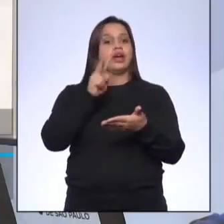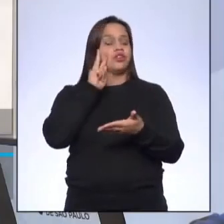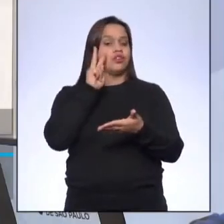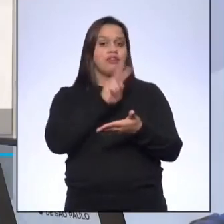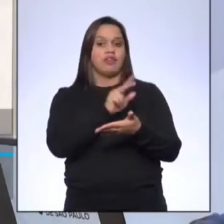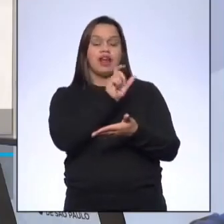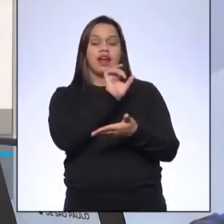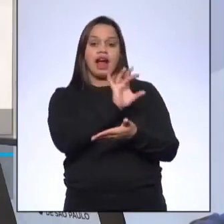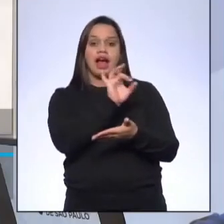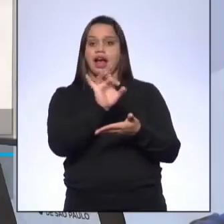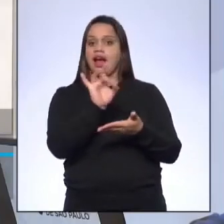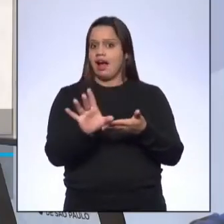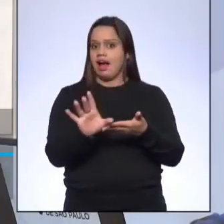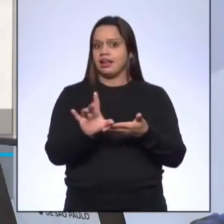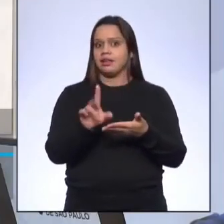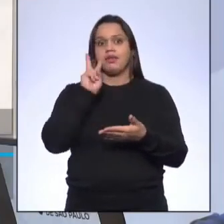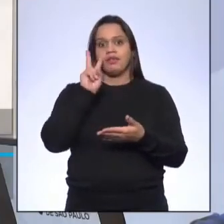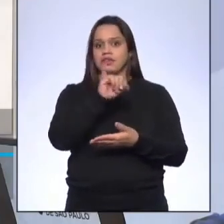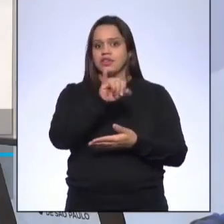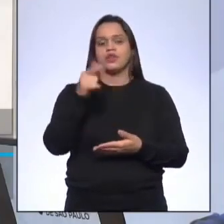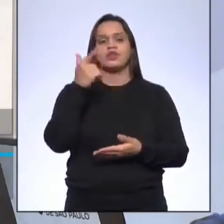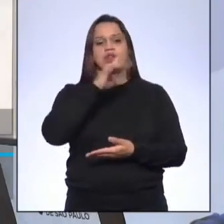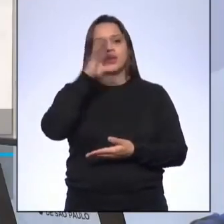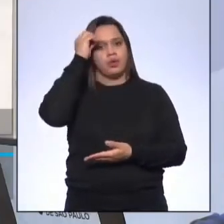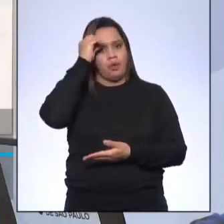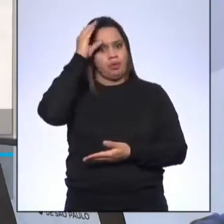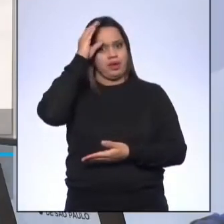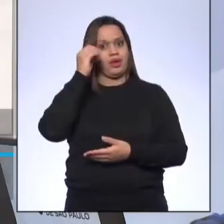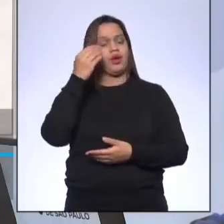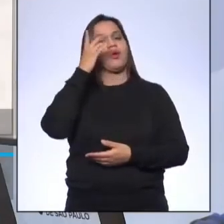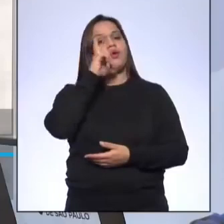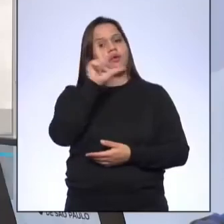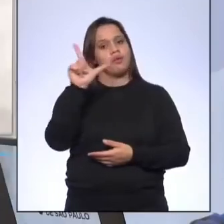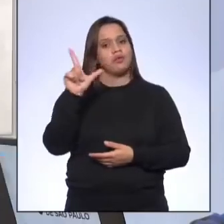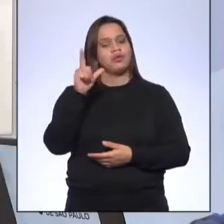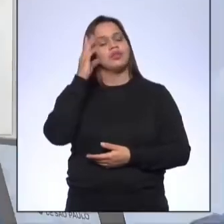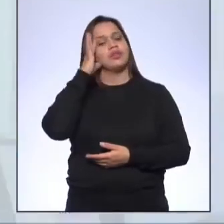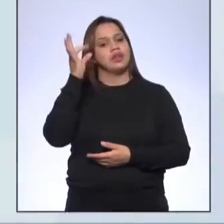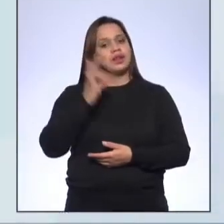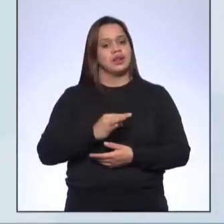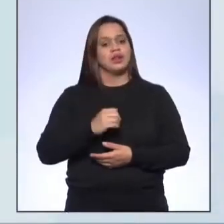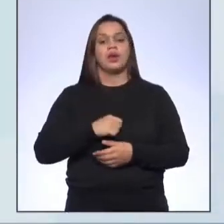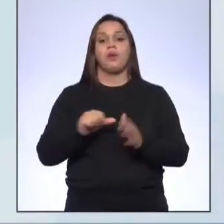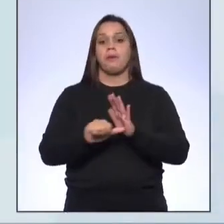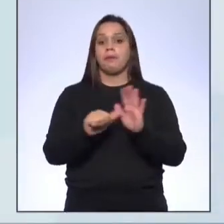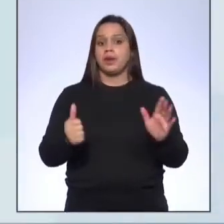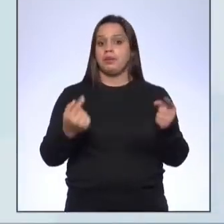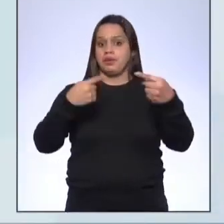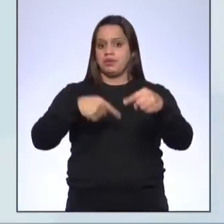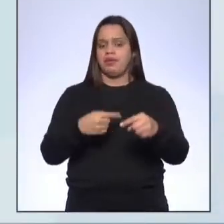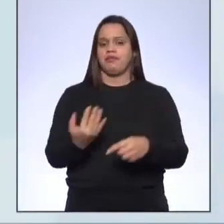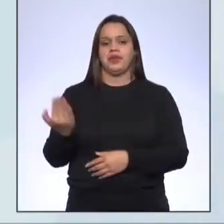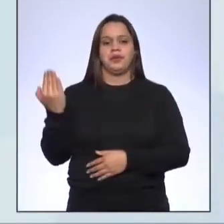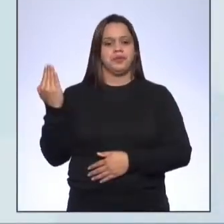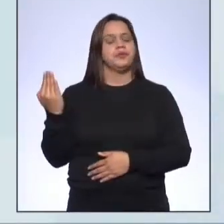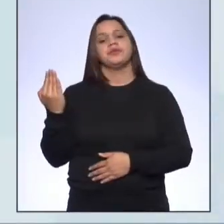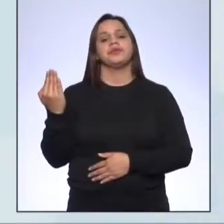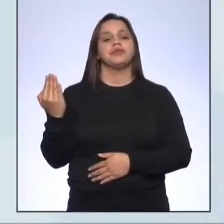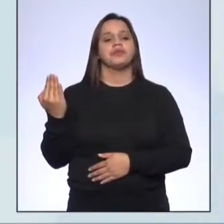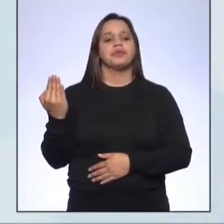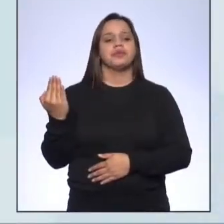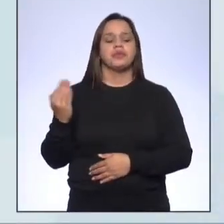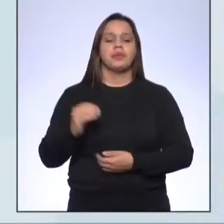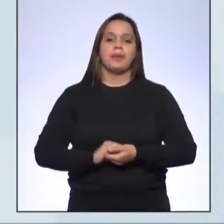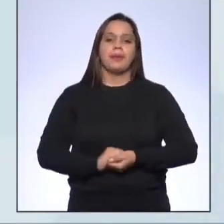uma para ver se vocês conseguiram compreender. Então, aqui nós vamos pôr na tela o primeiro challenger, primeiro desafio. Where